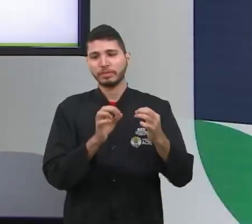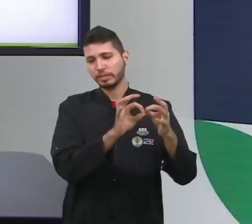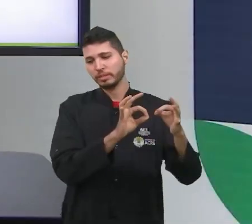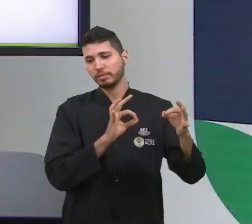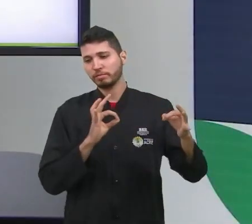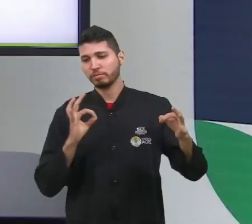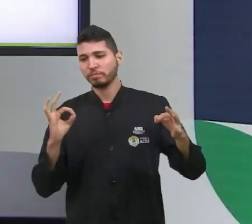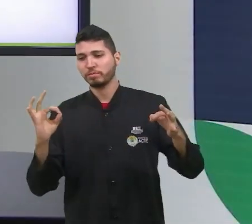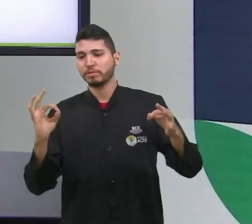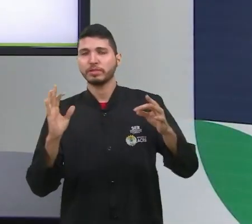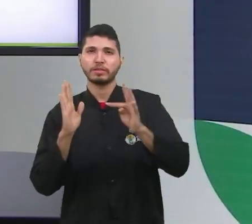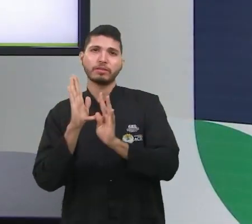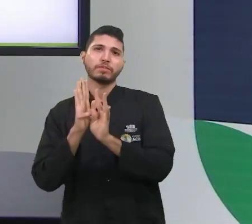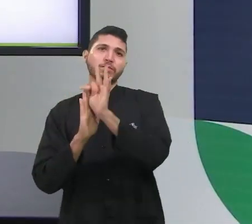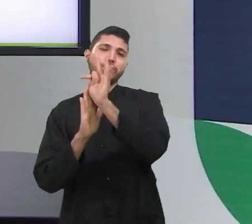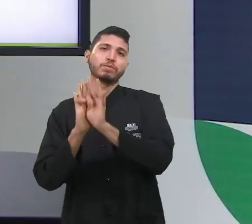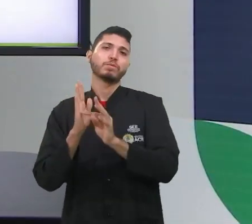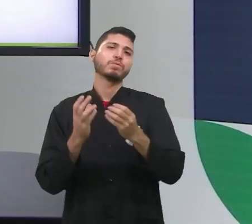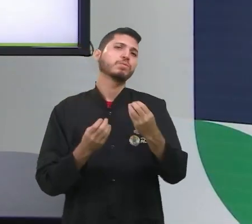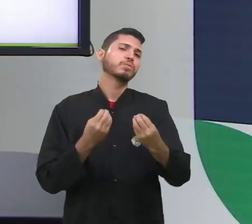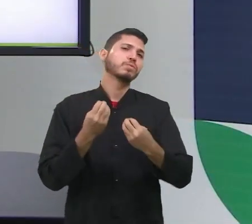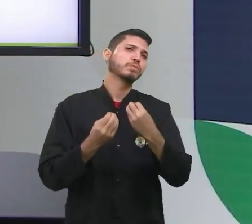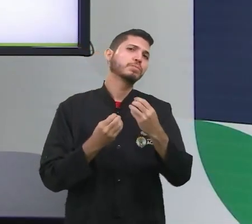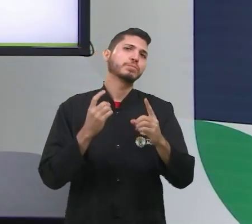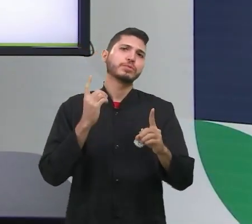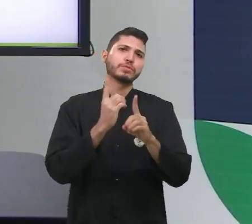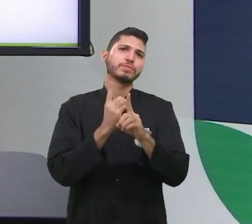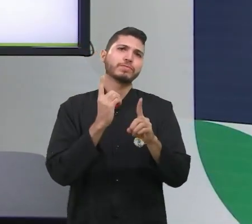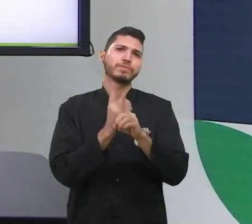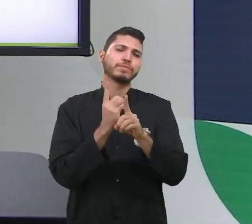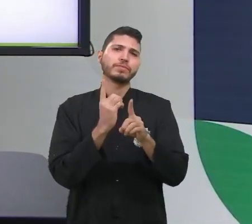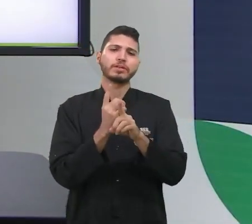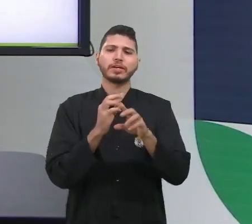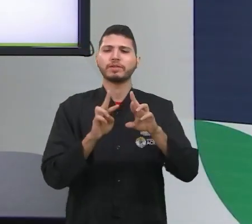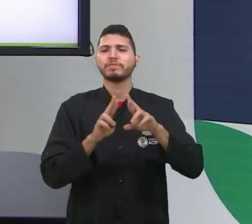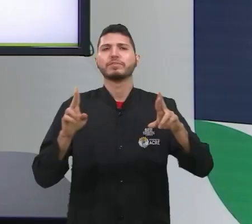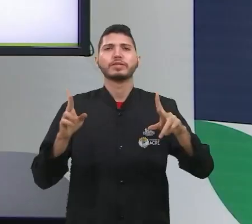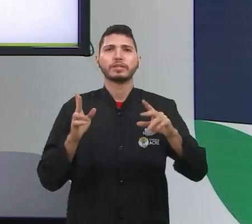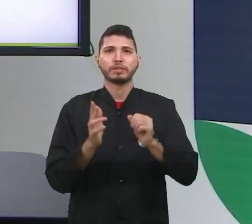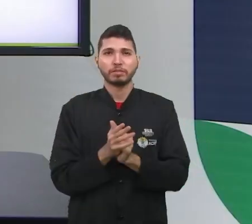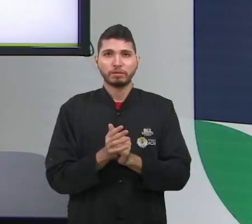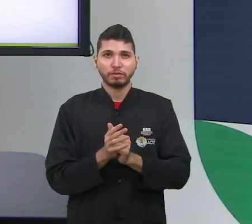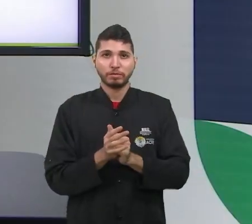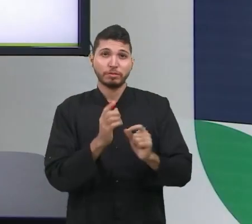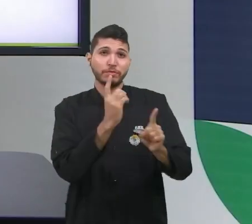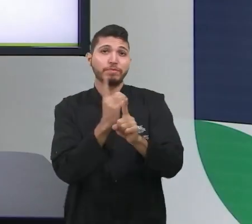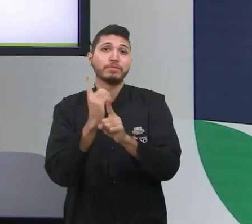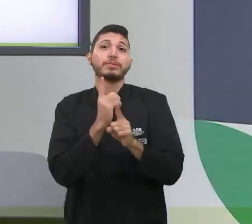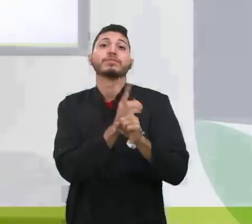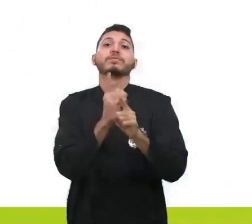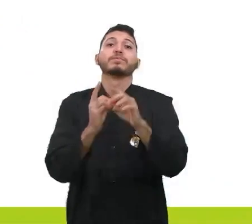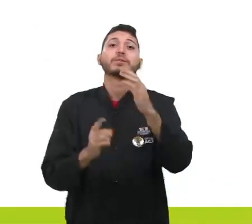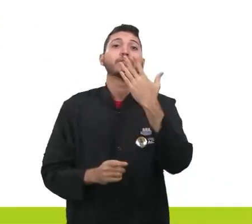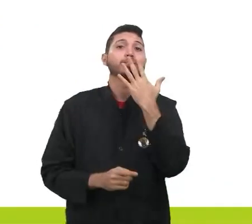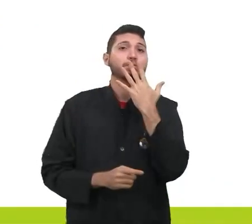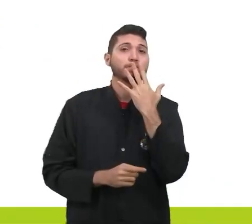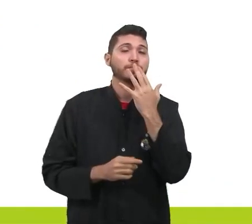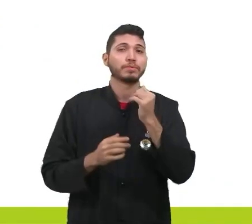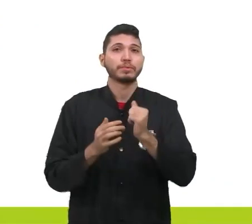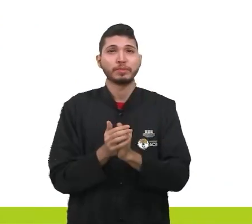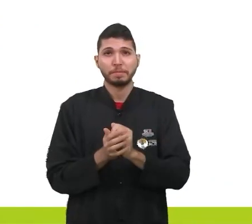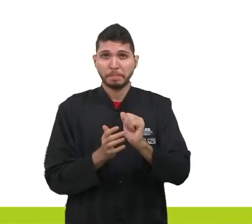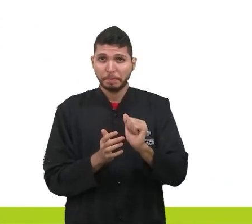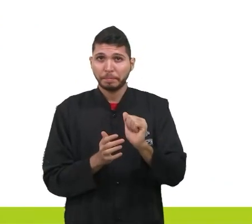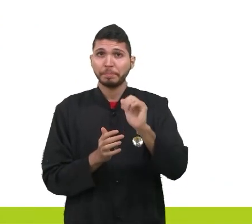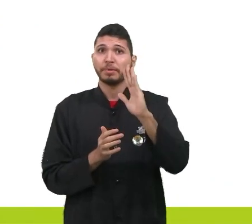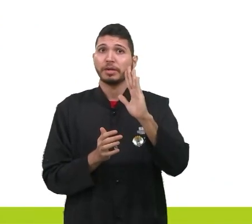Professora, como que a gente pode observar isso? Através da cor. Tá? Esse mapa ele se referencia da seguinte forma: quanto mais é